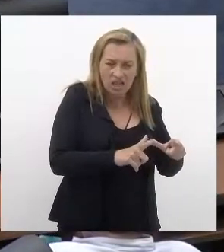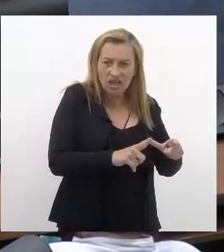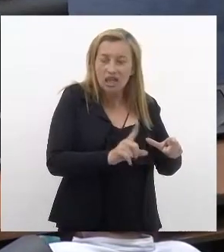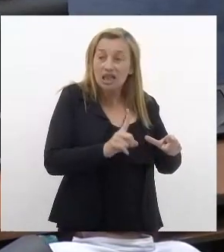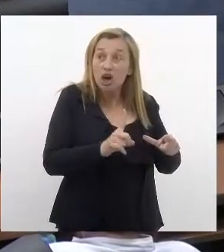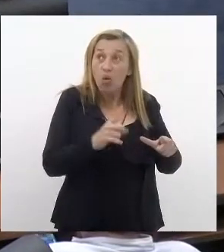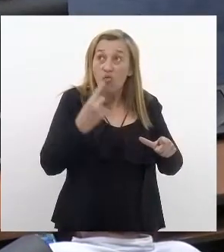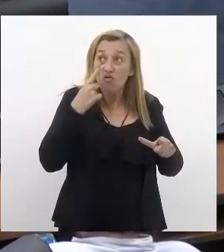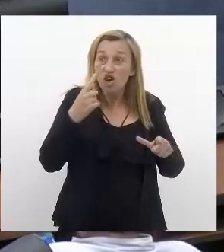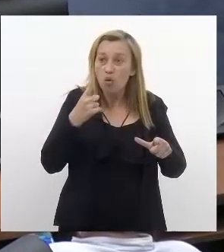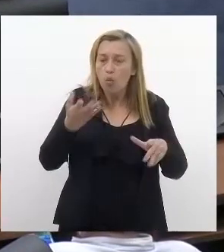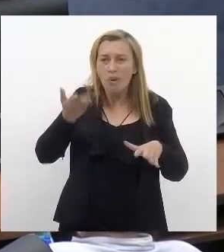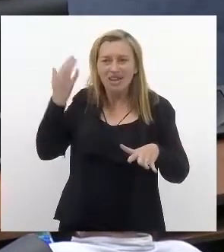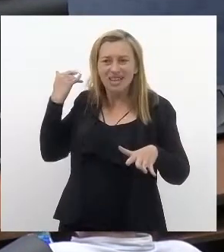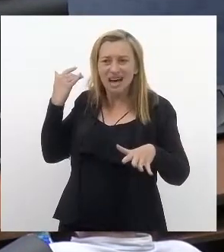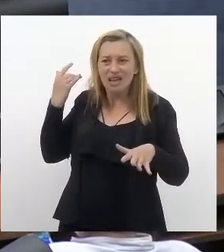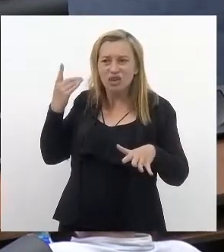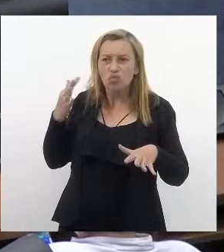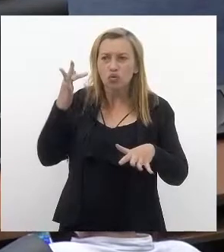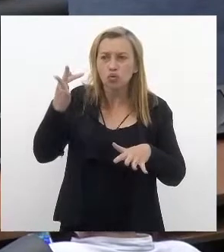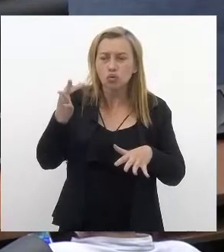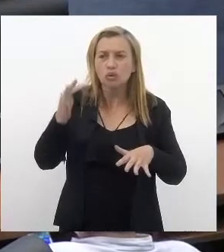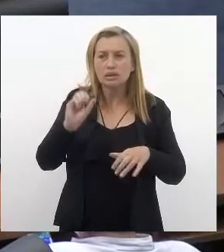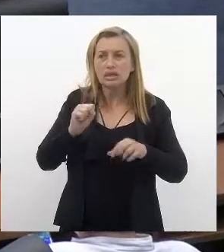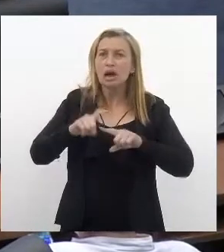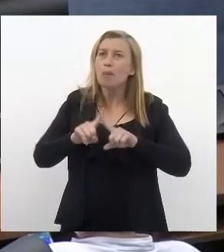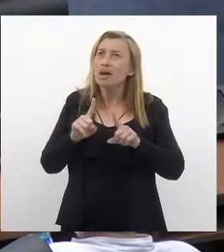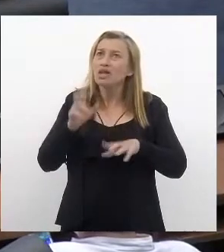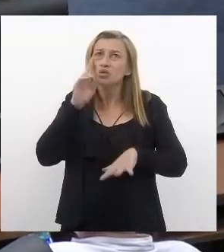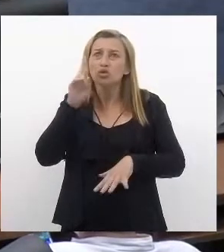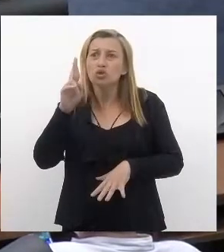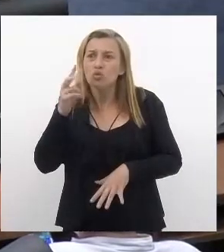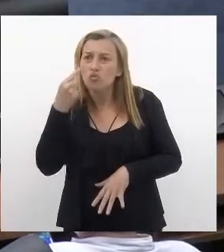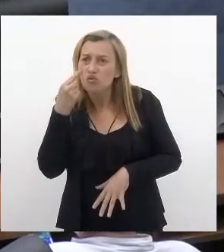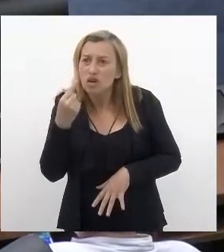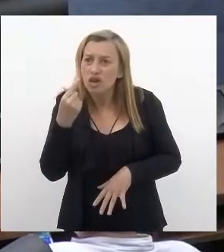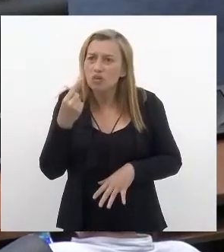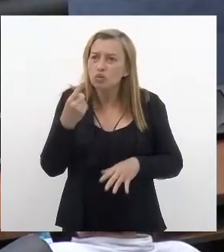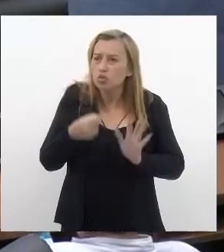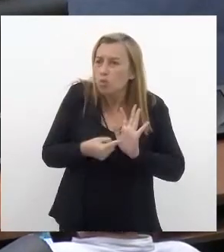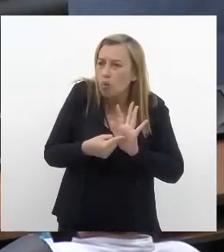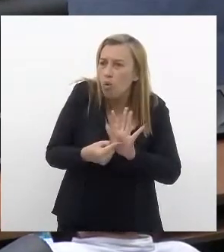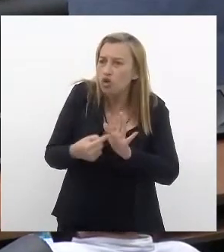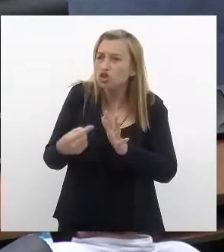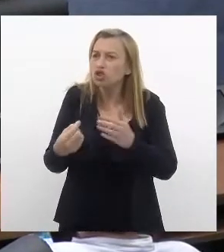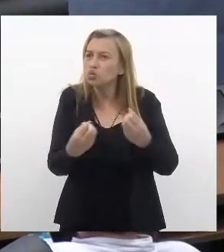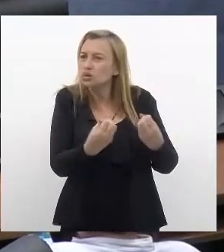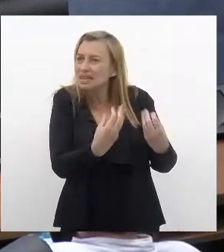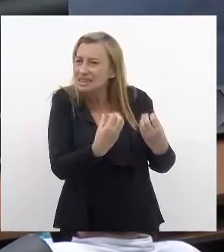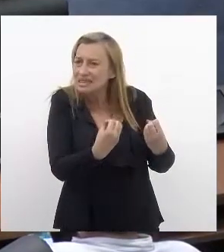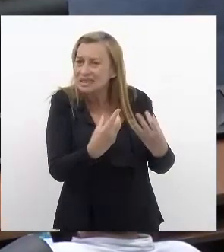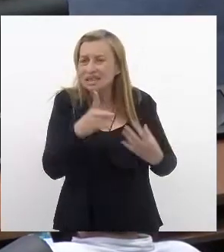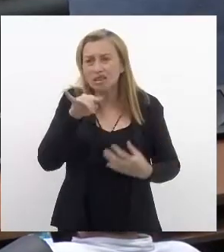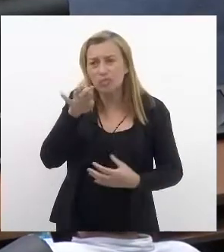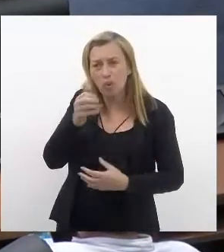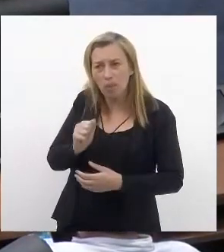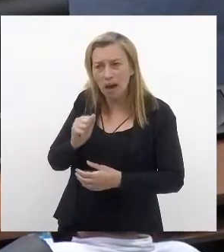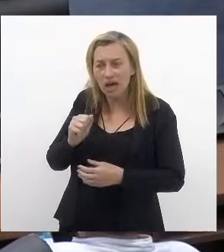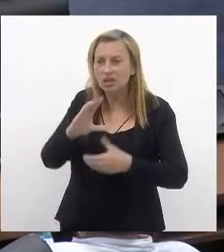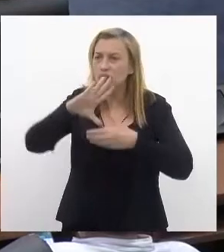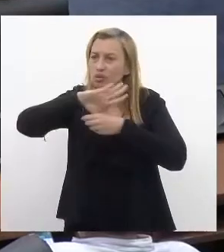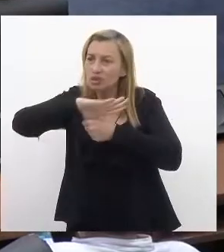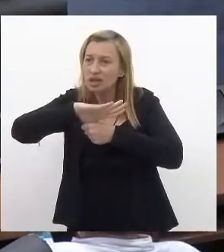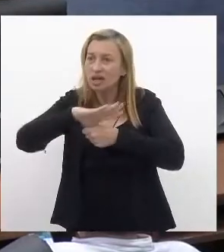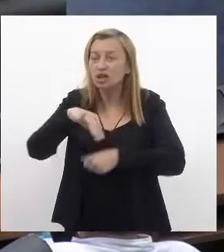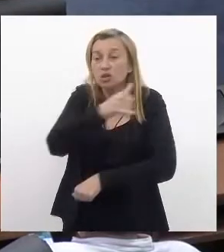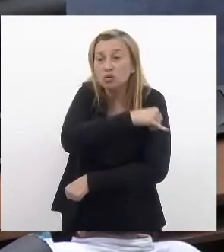para o futuro. E o senhor olha o seu exercício diplomático no consulado do Líbano, no Rio